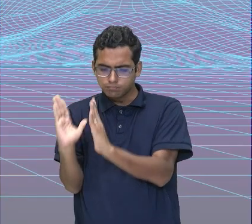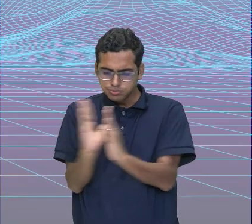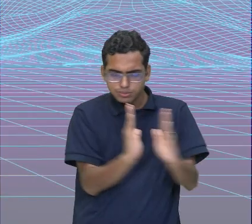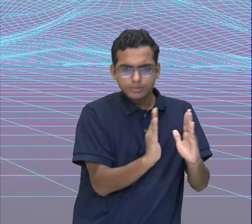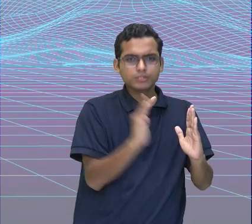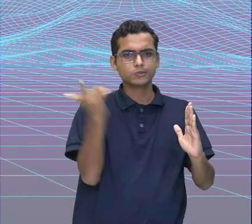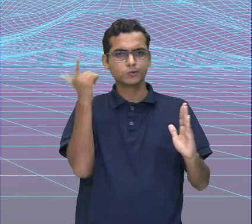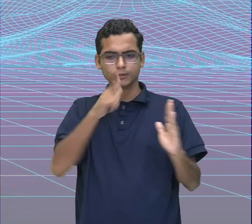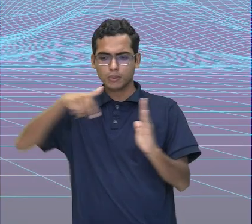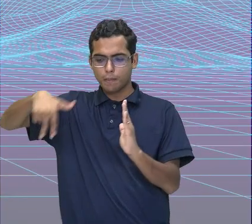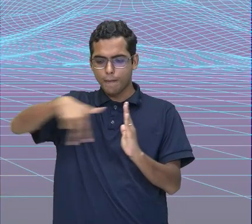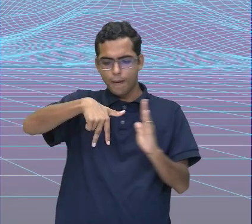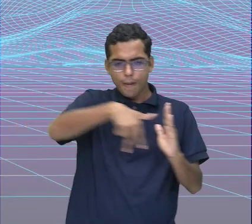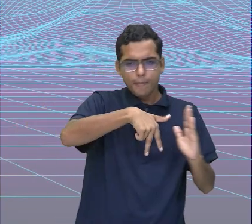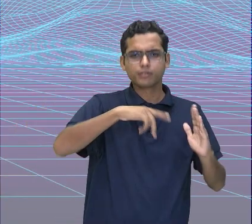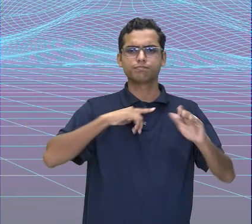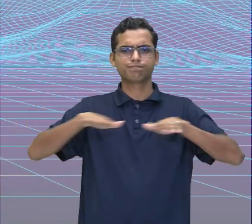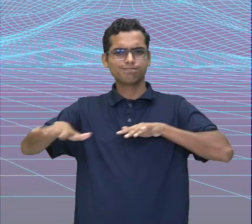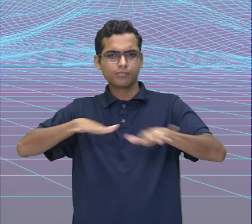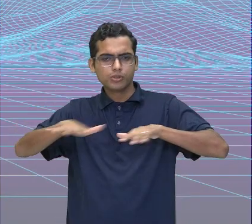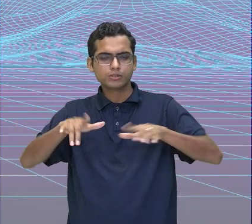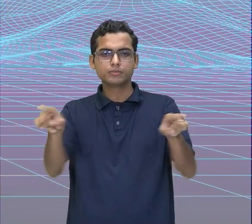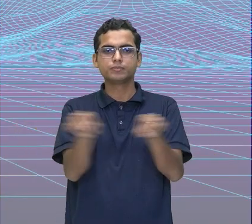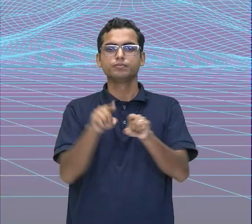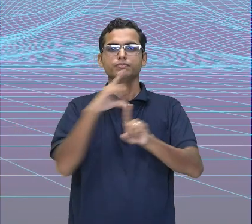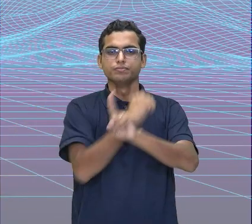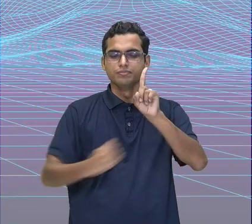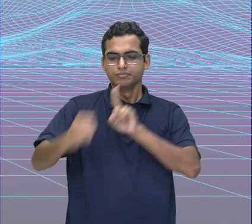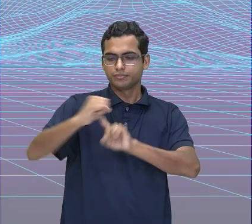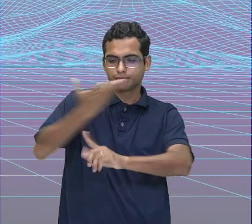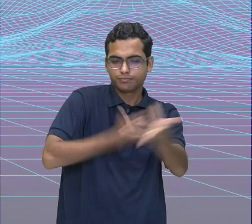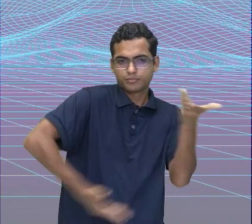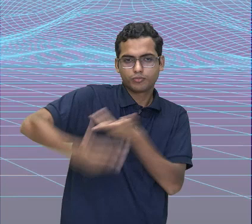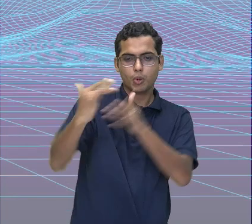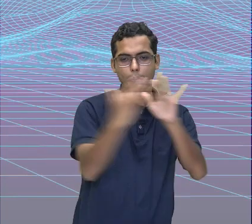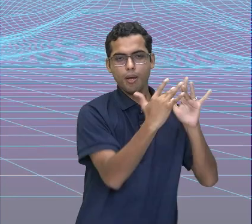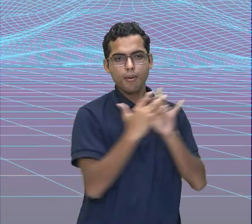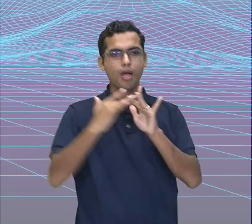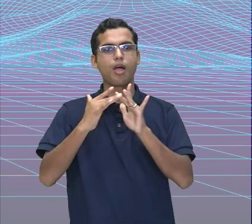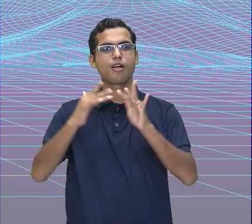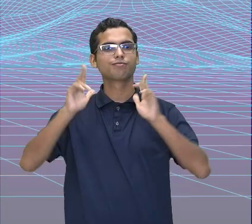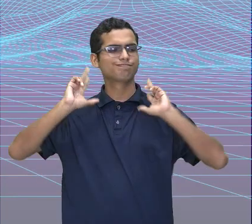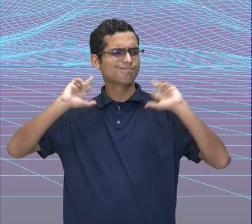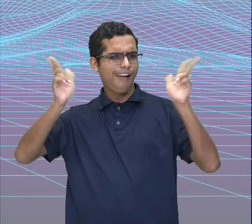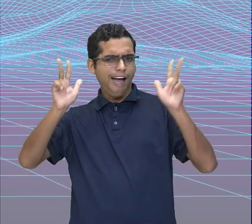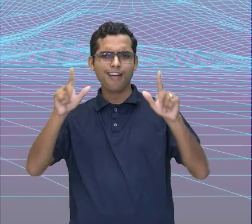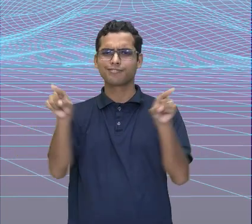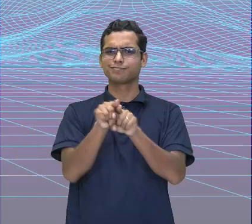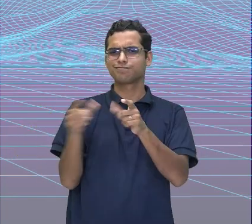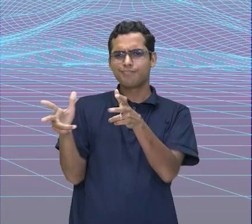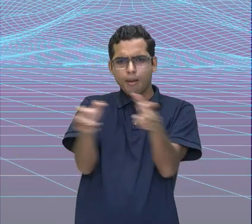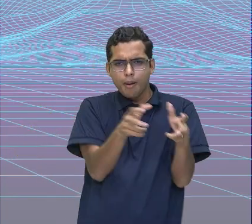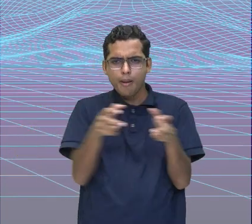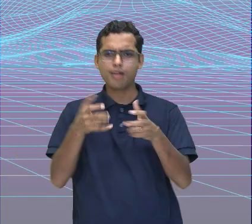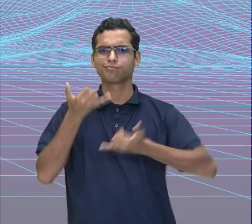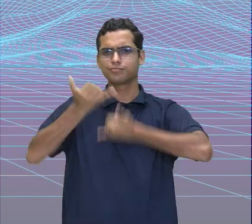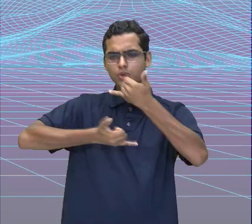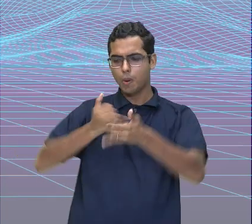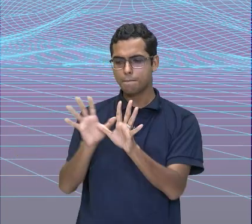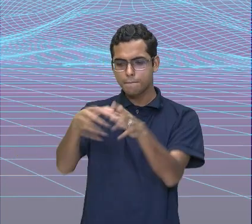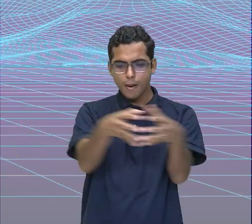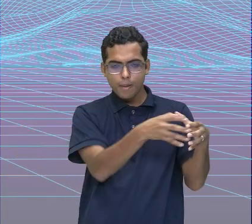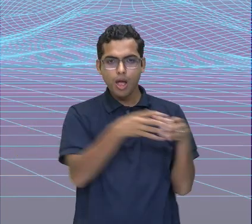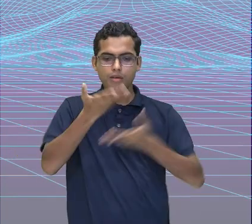movimentos. Além disso, ajuda também na socialização e diversão, tendo em vista que jogar em grupos pode aumentar a